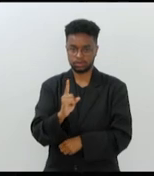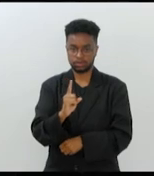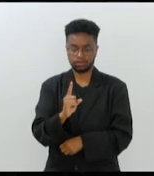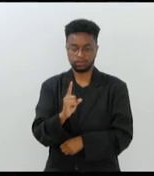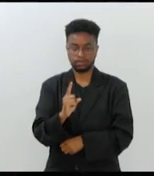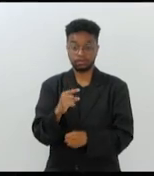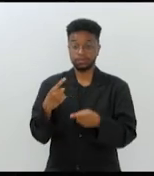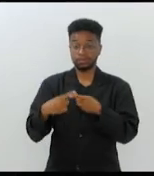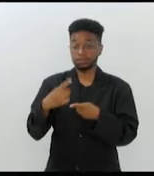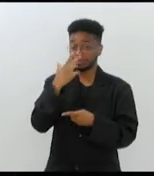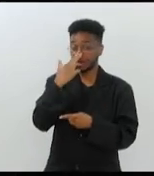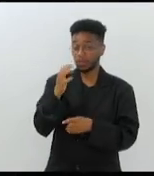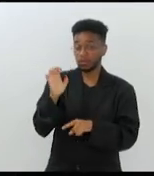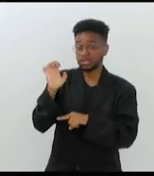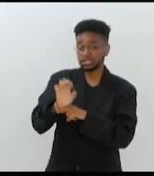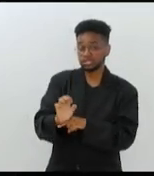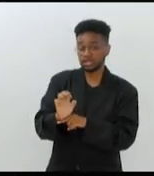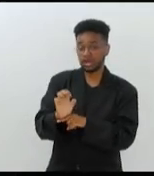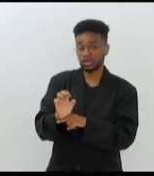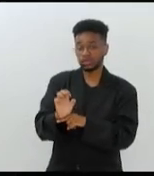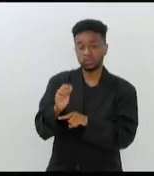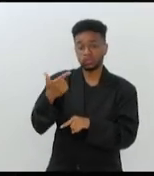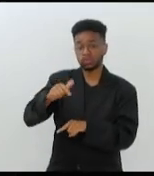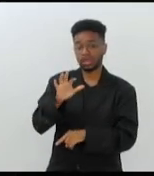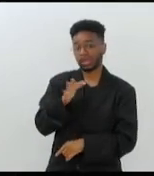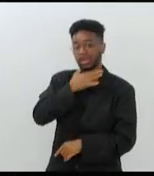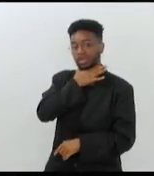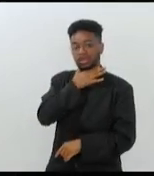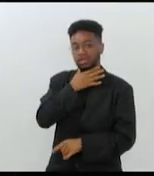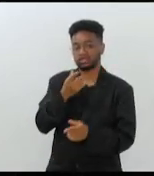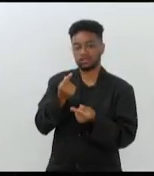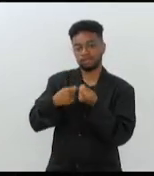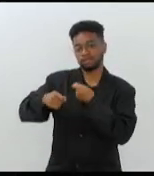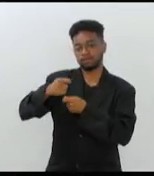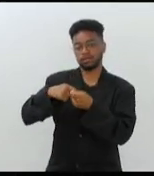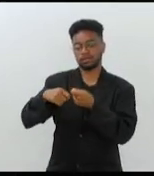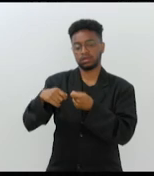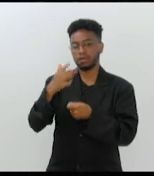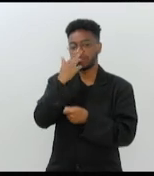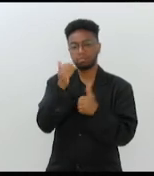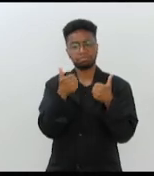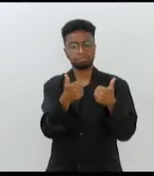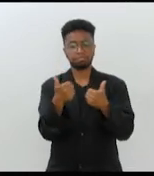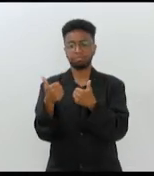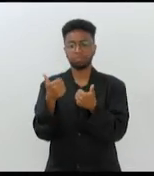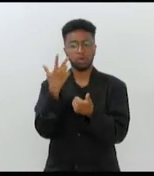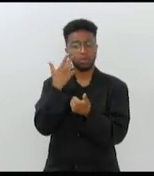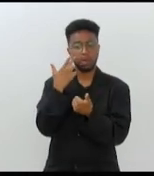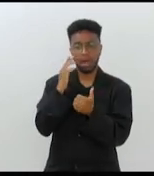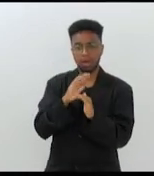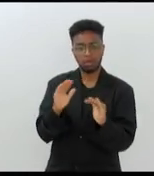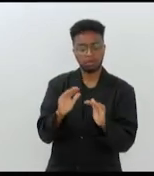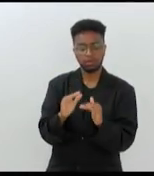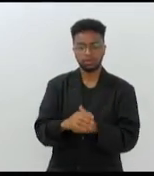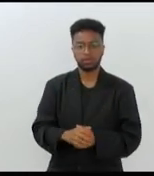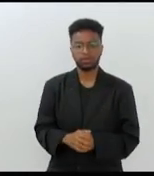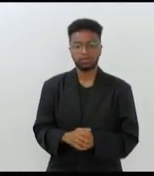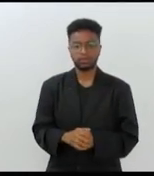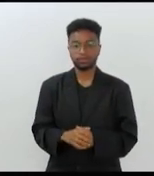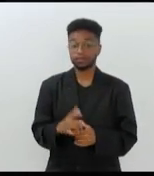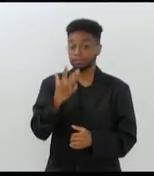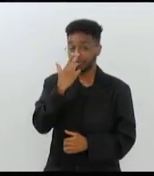como se o Estado não estivesse numa crise fiscal, é como se estivesse tudo muito bem, é como se